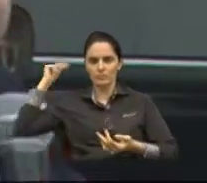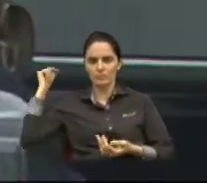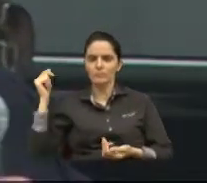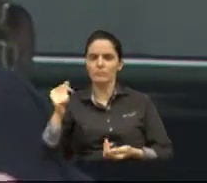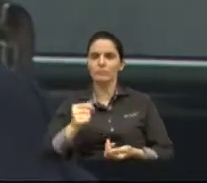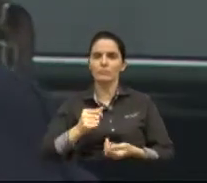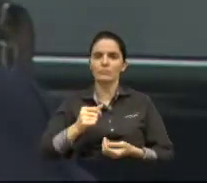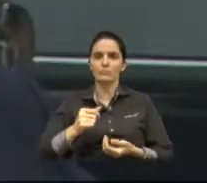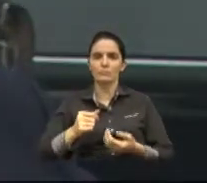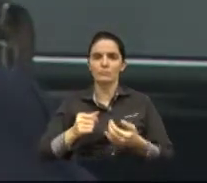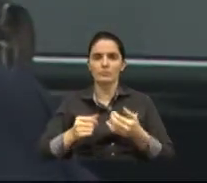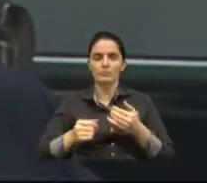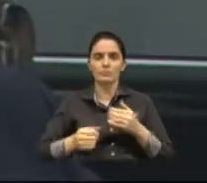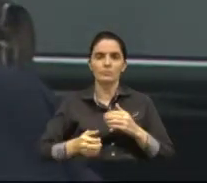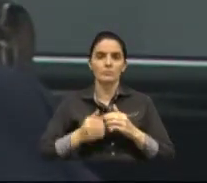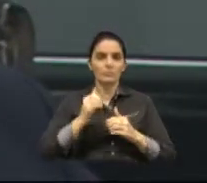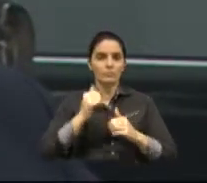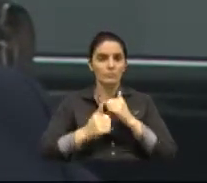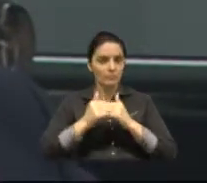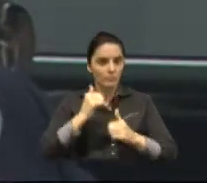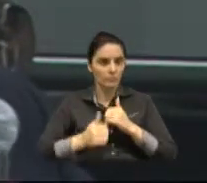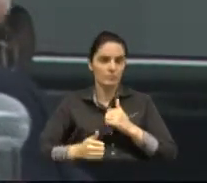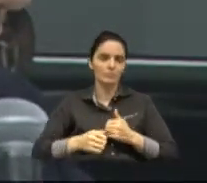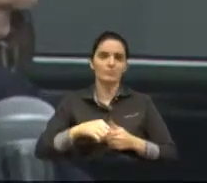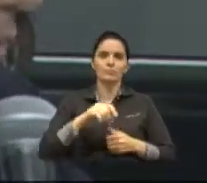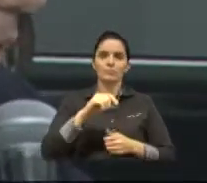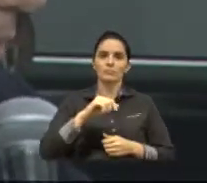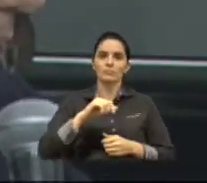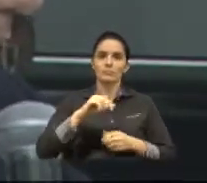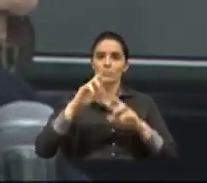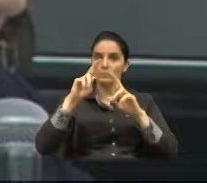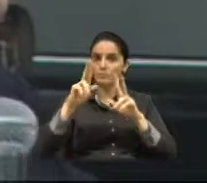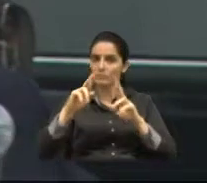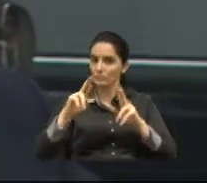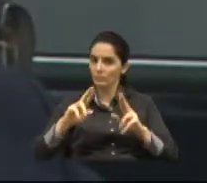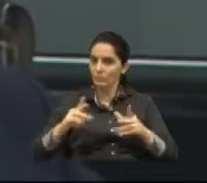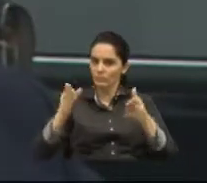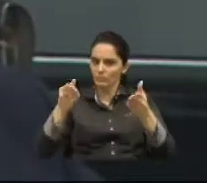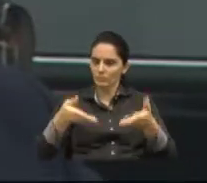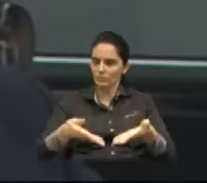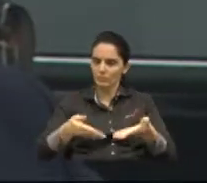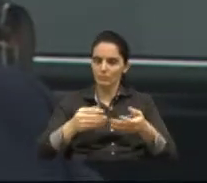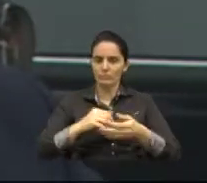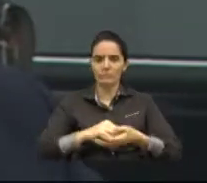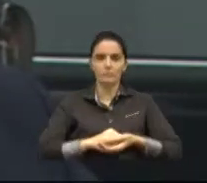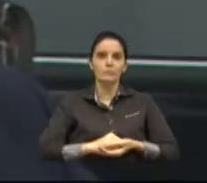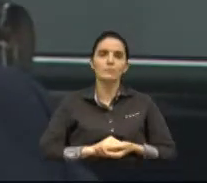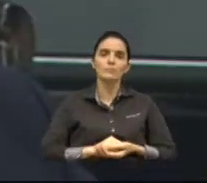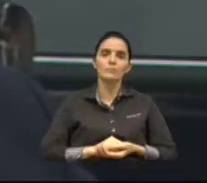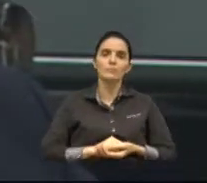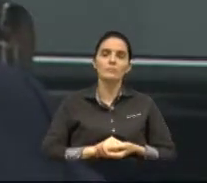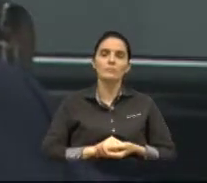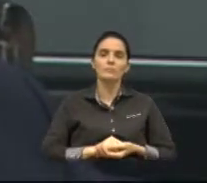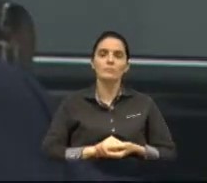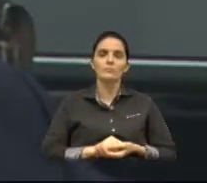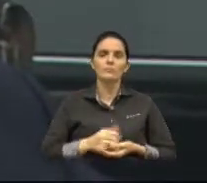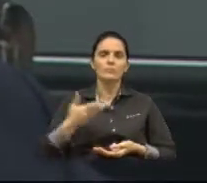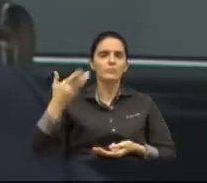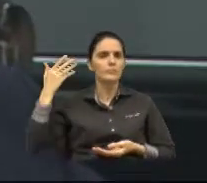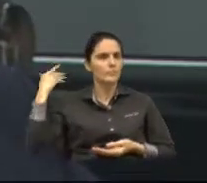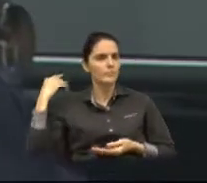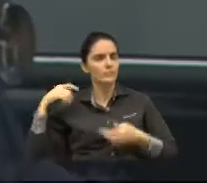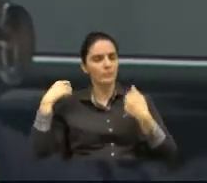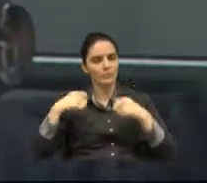hoje. Hoje se ganha muito bem os grandes nomes que se jogam no futebol. Mas na época tinha que